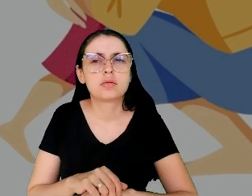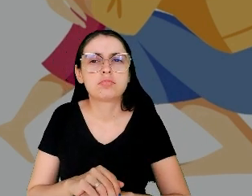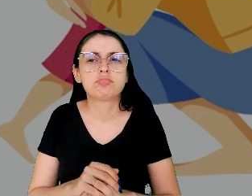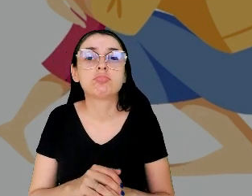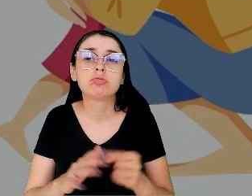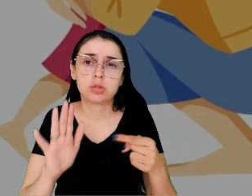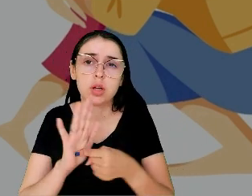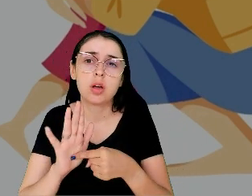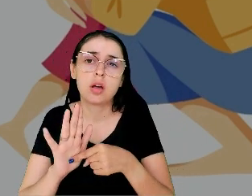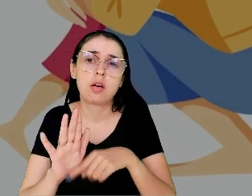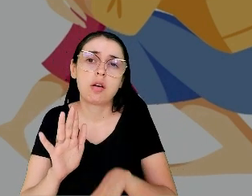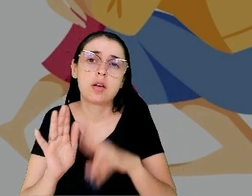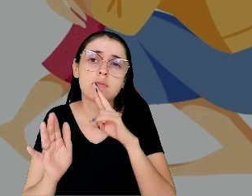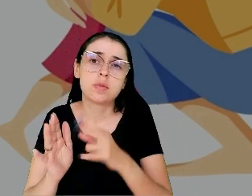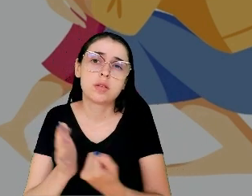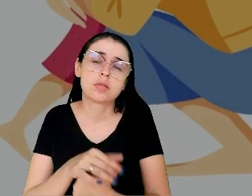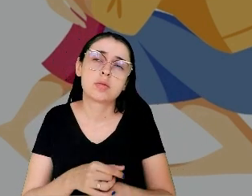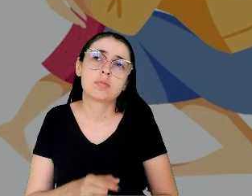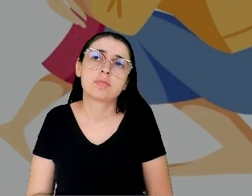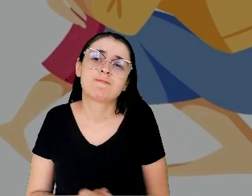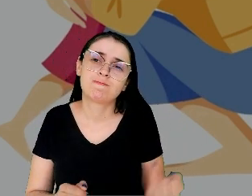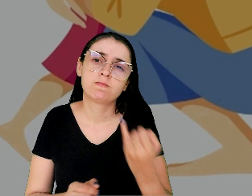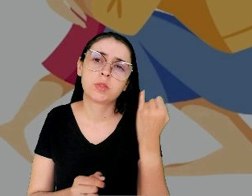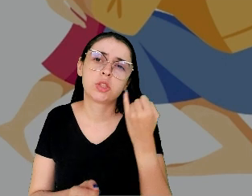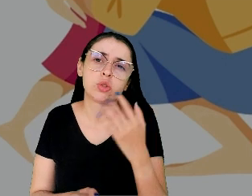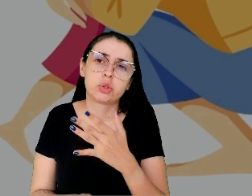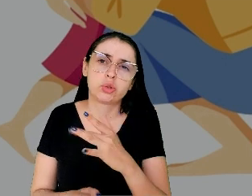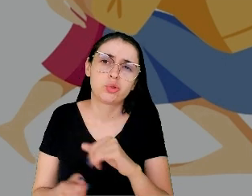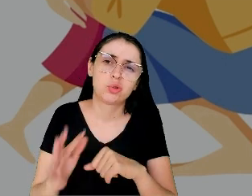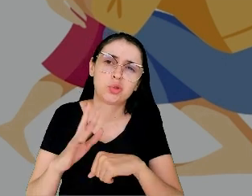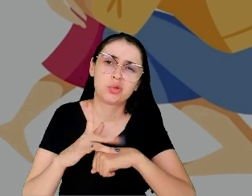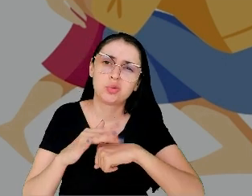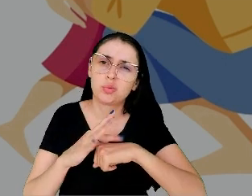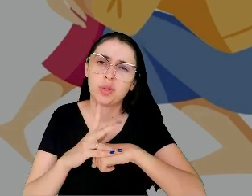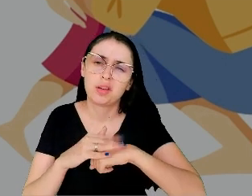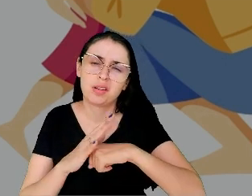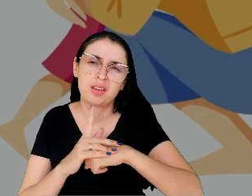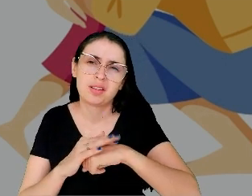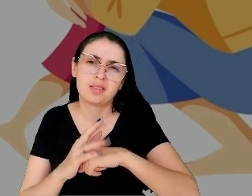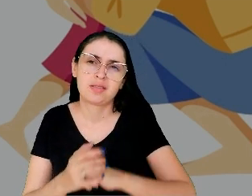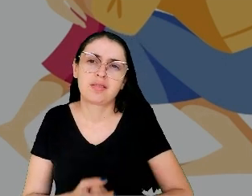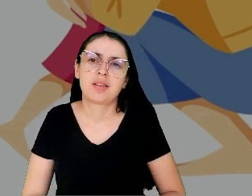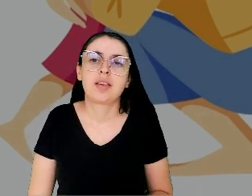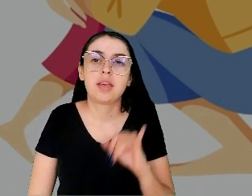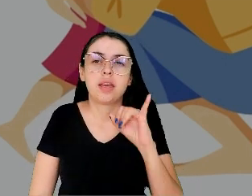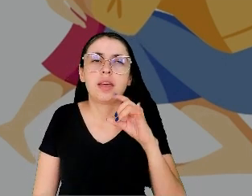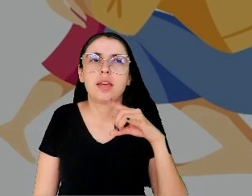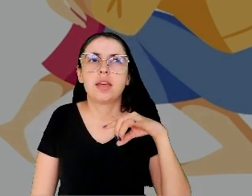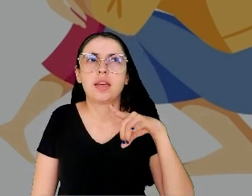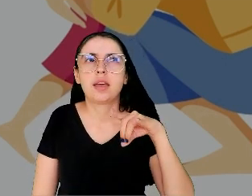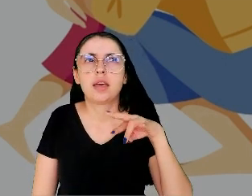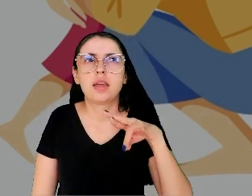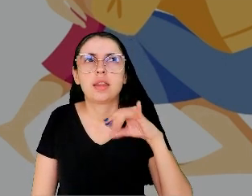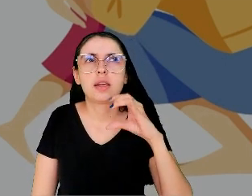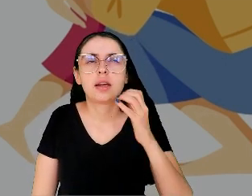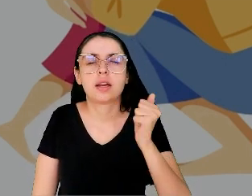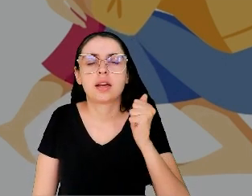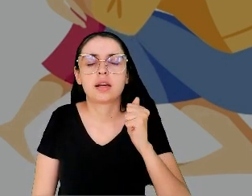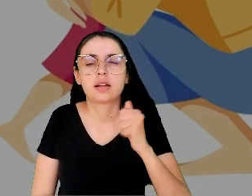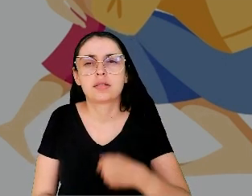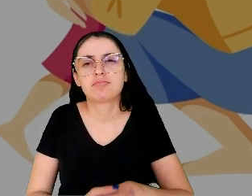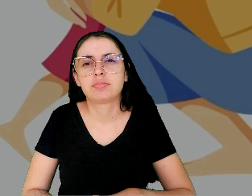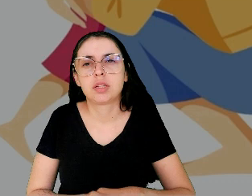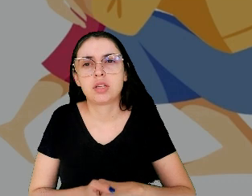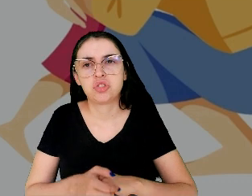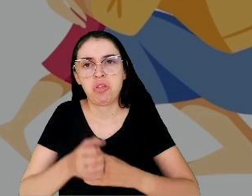causa principal de doenças de veiculação hídrica. Desde sempre a